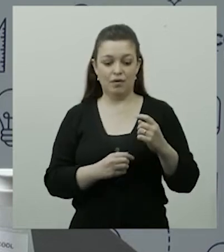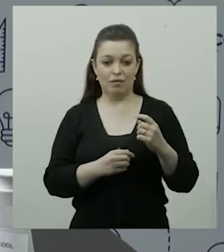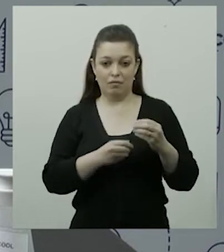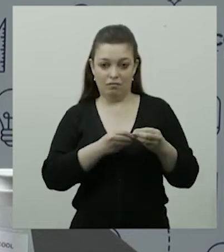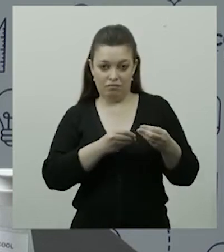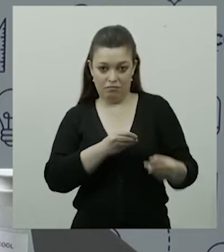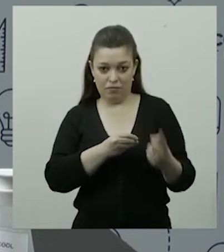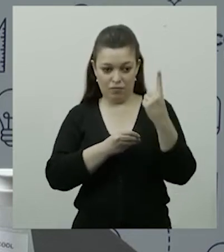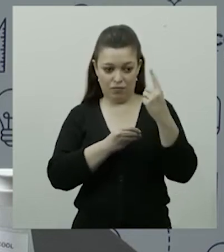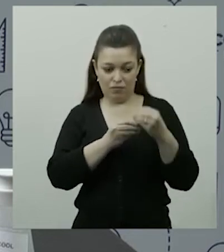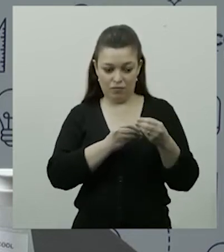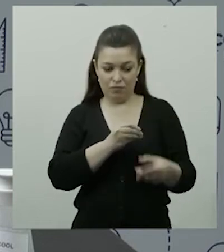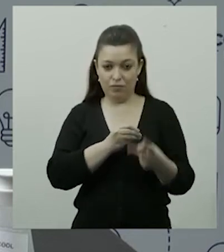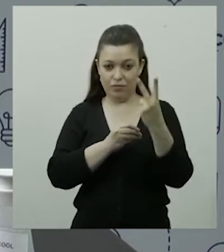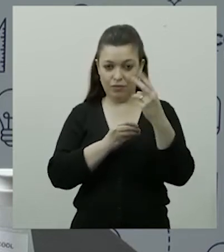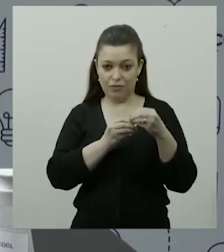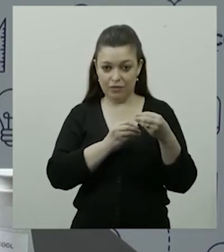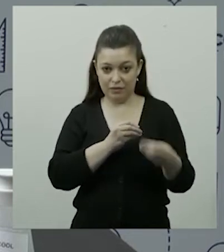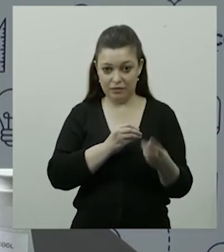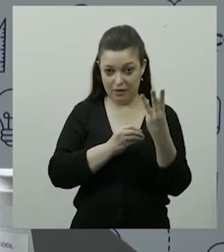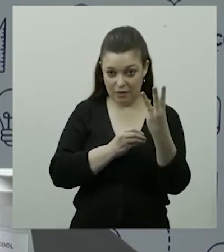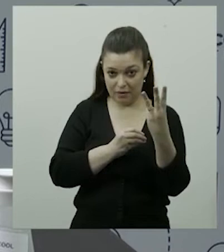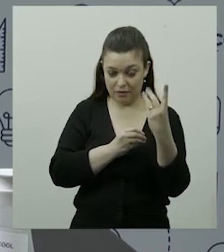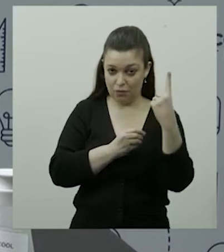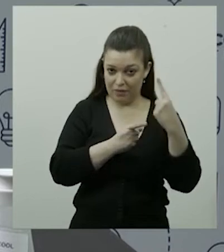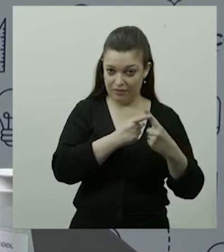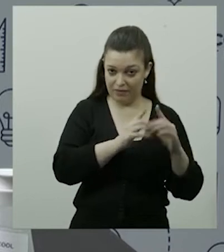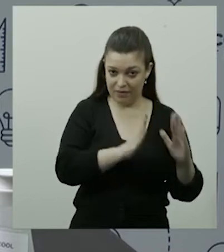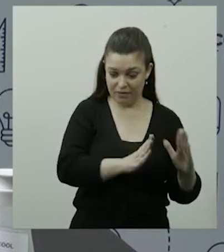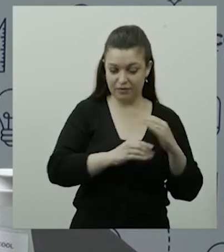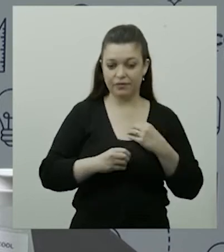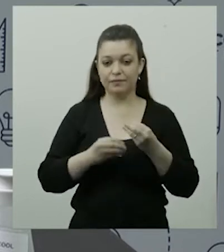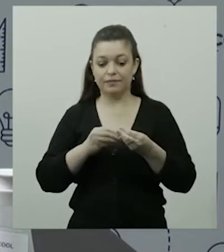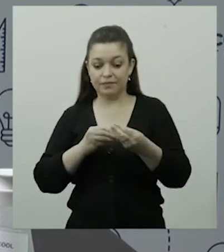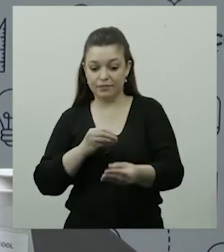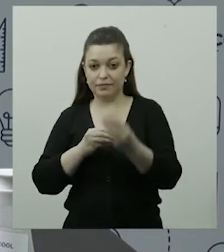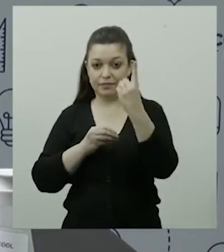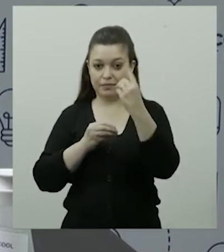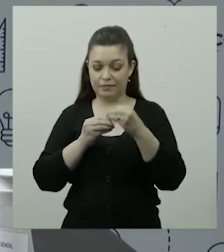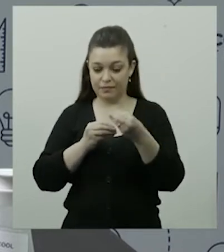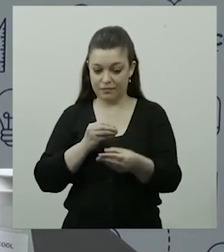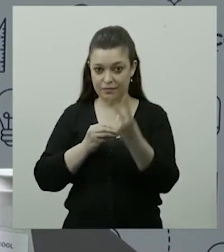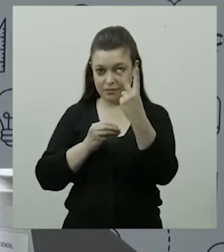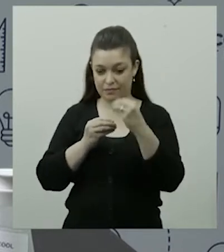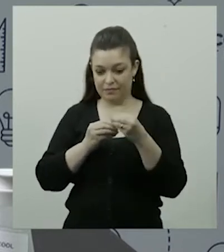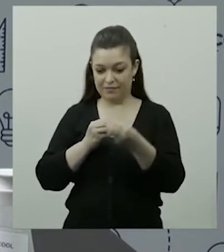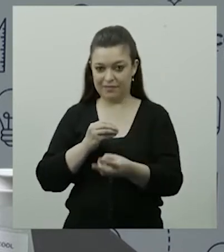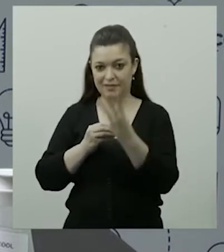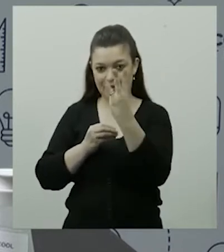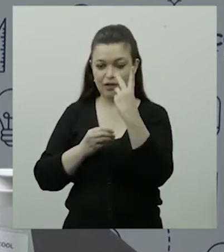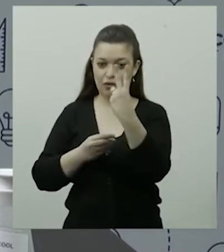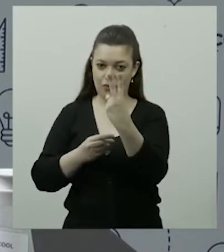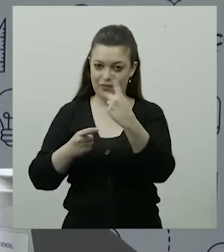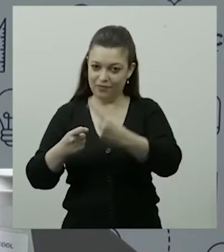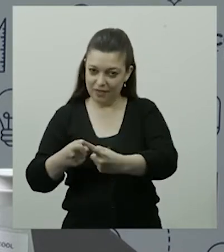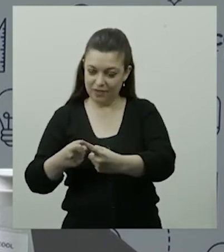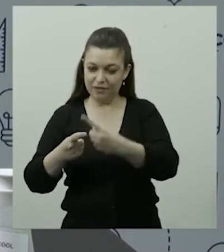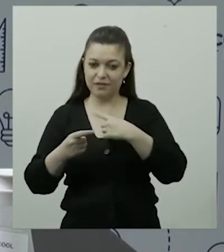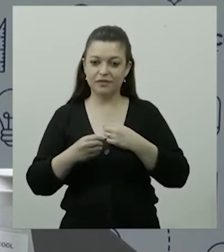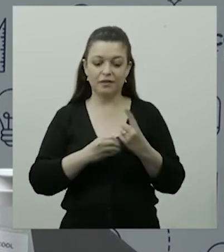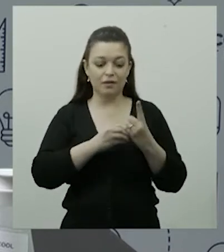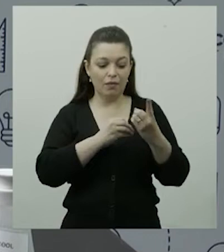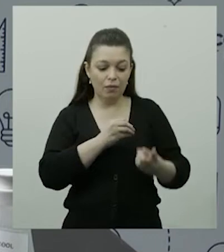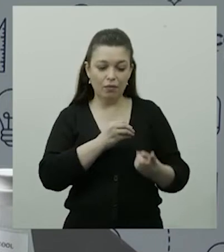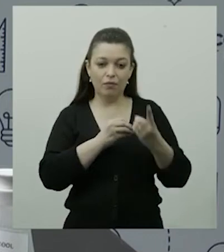3, 1, 2, 3 e 1,